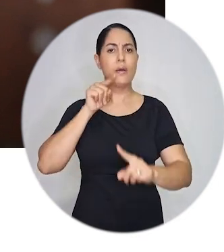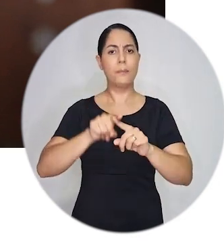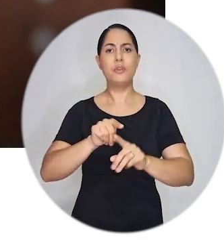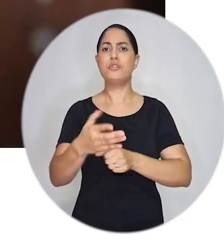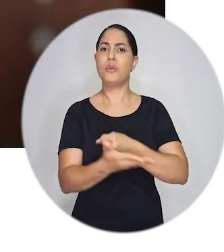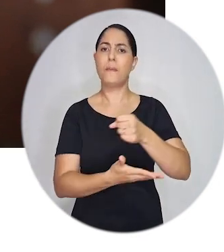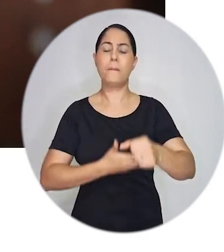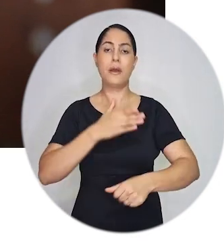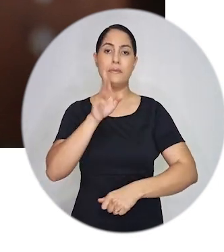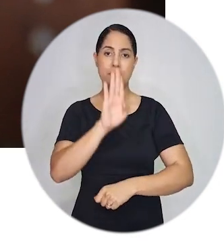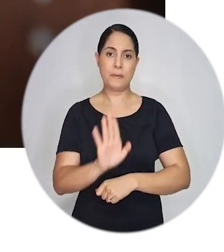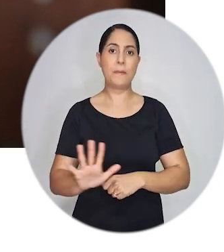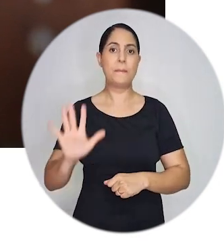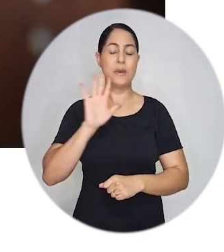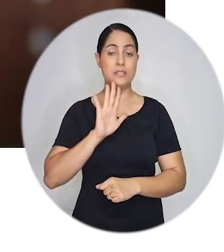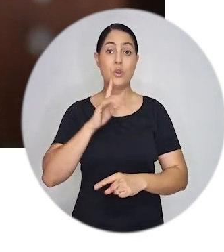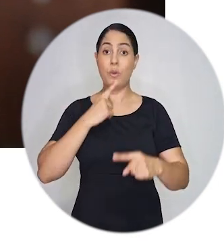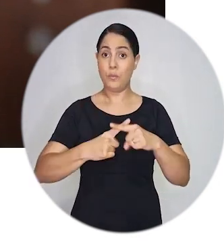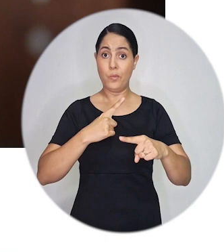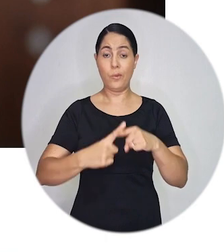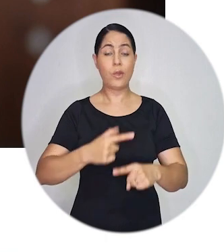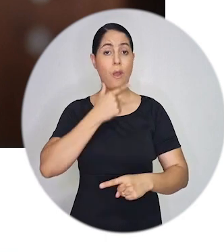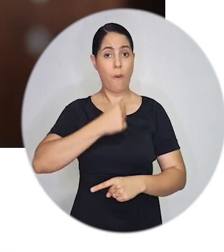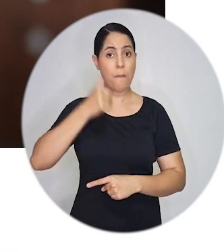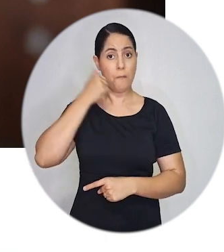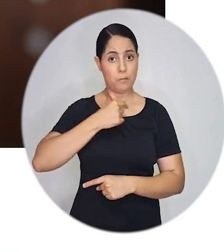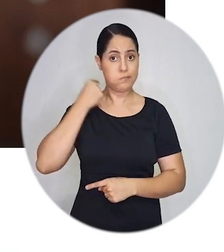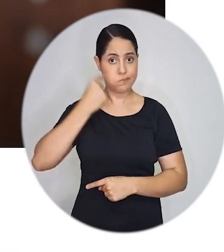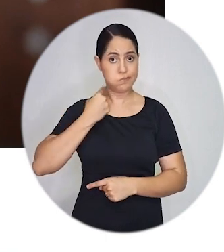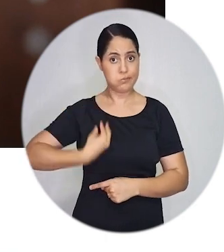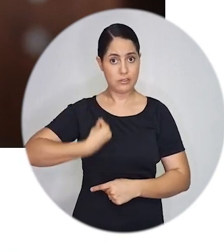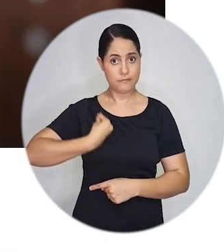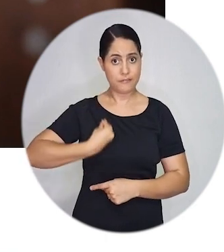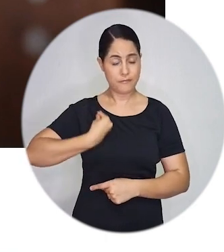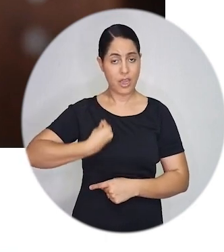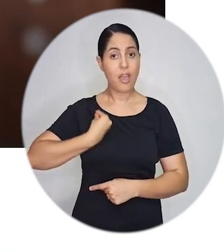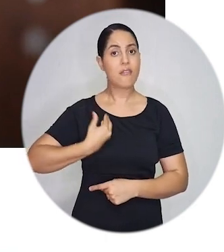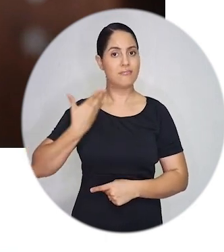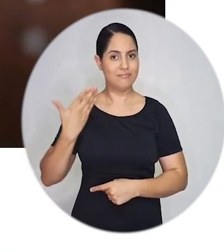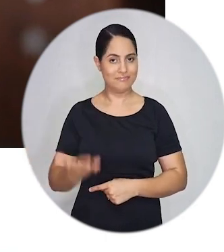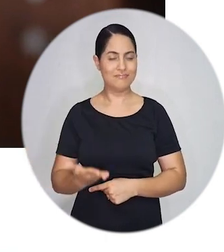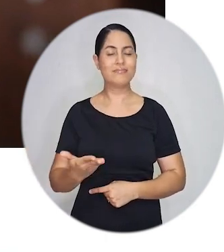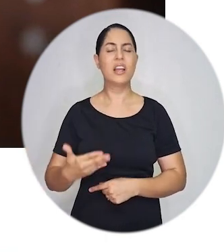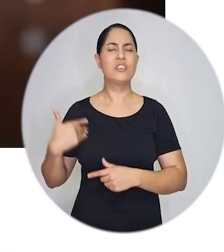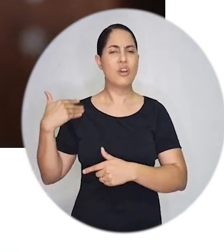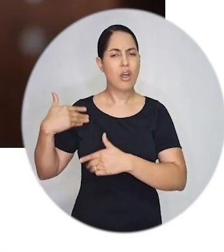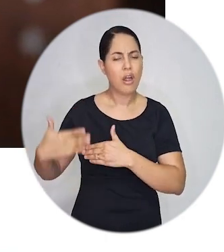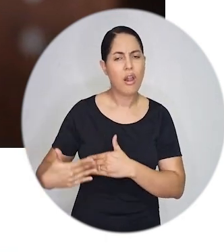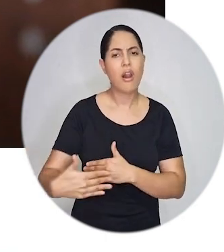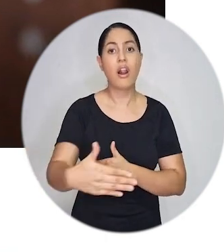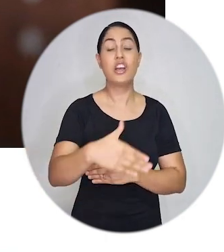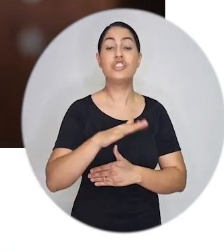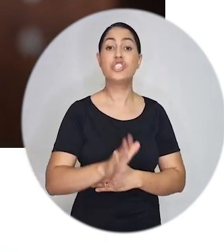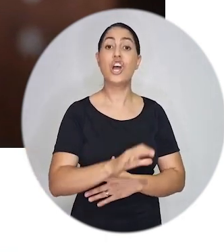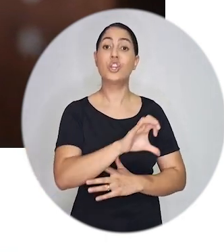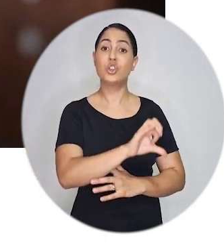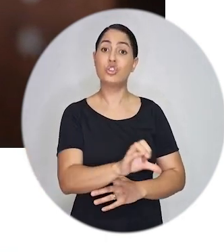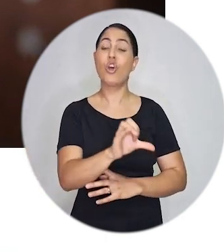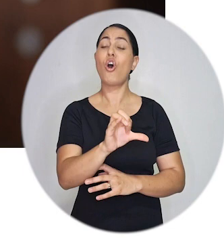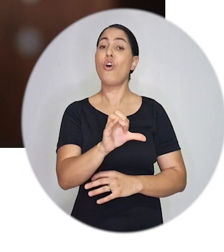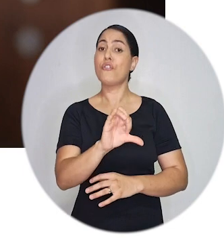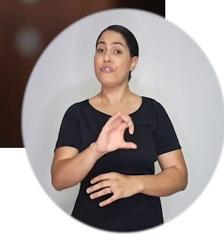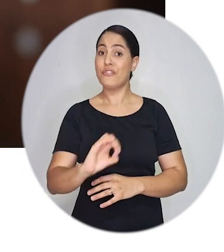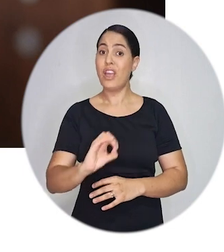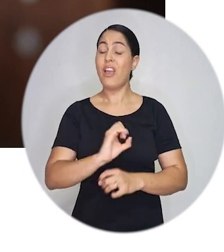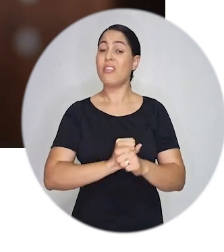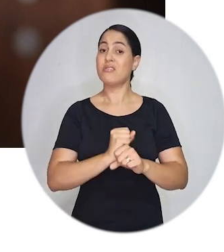para o país, tendo na figura do advogado e da advogada sua razão de existir. Nesta caminhada de mais de 9